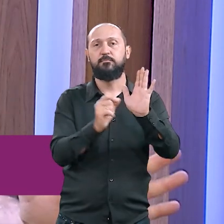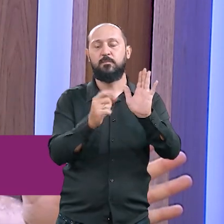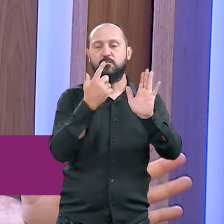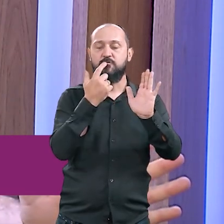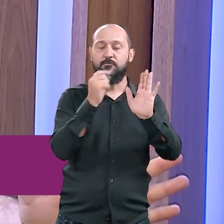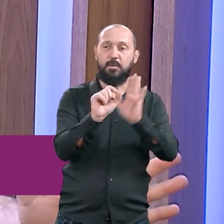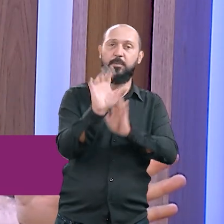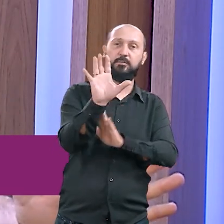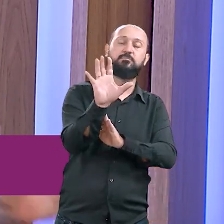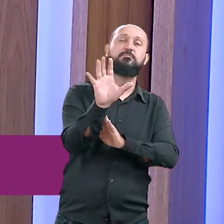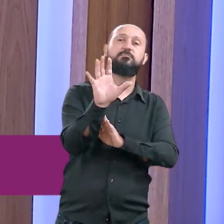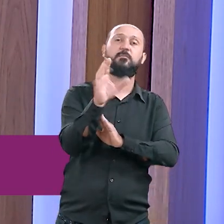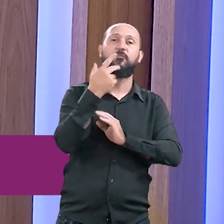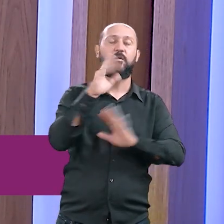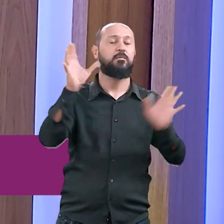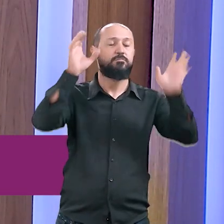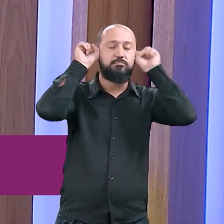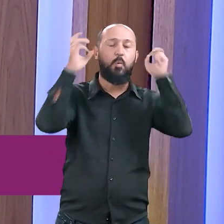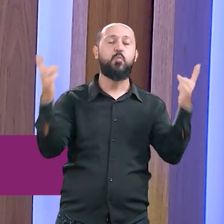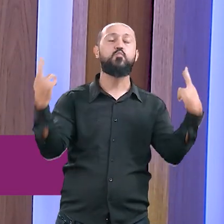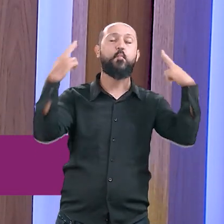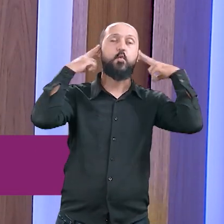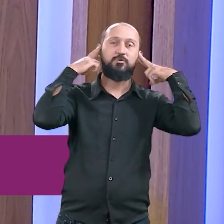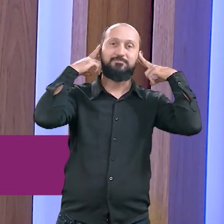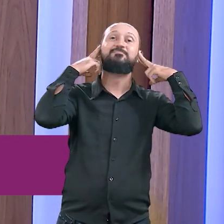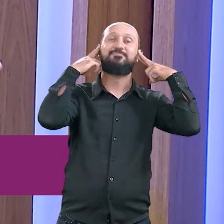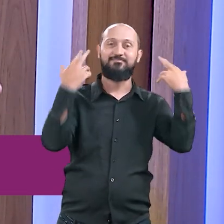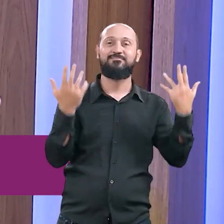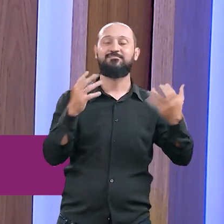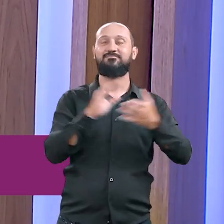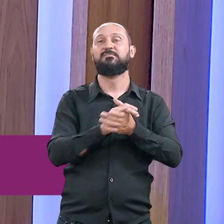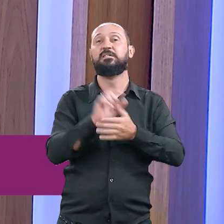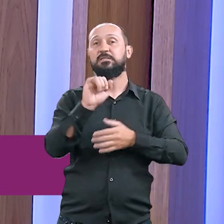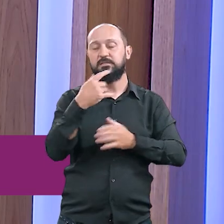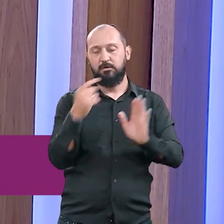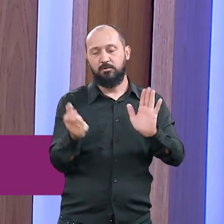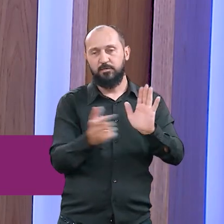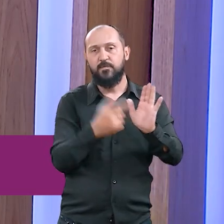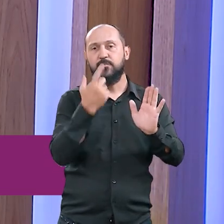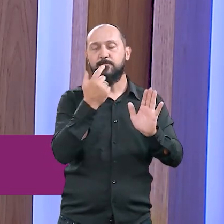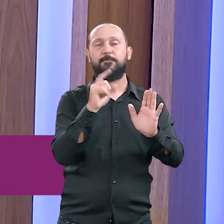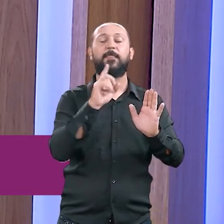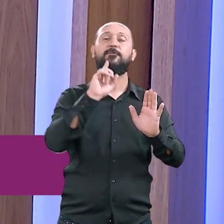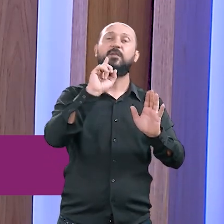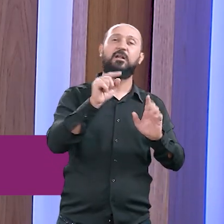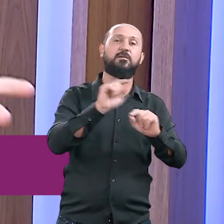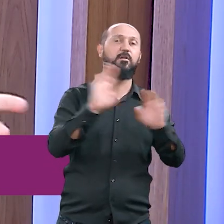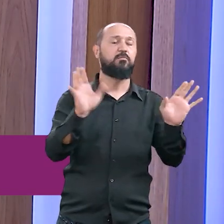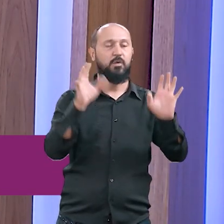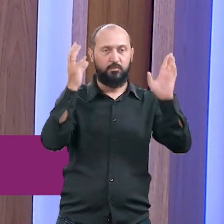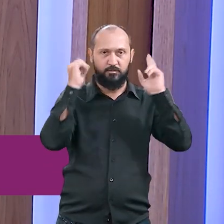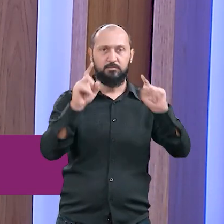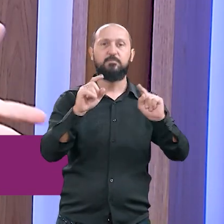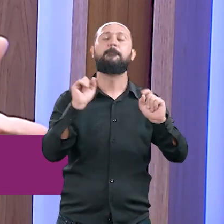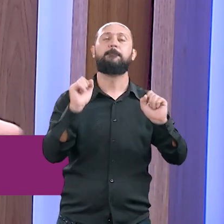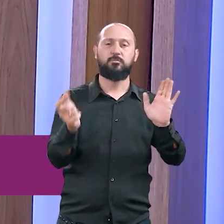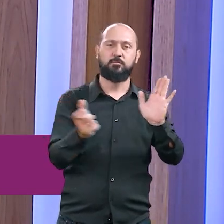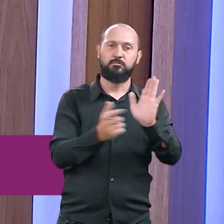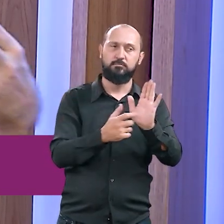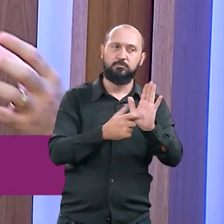fechar a câmera dos celulares, né, colocar um adesivo no notebook, né, de repente em casa em algum momento ou